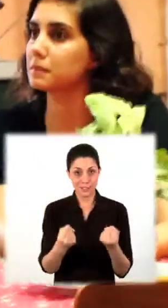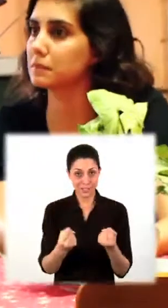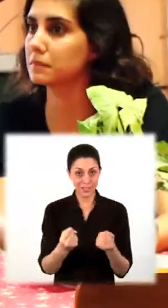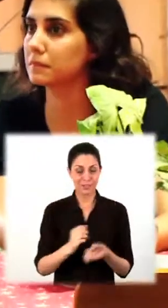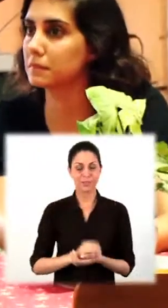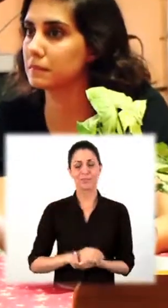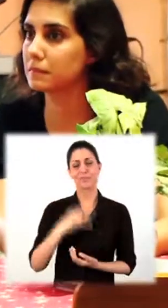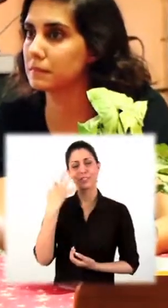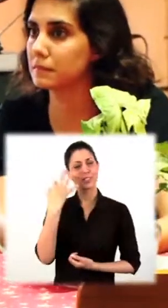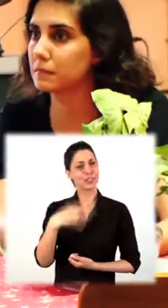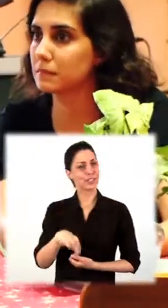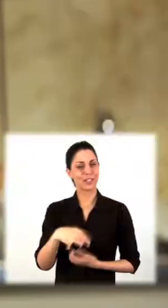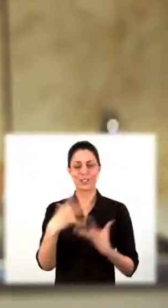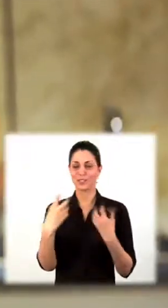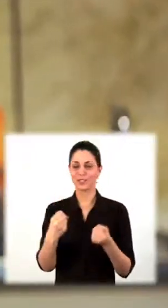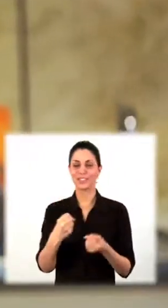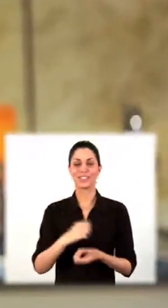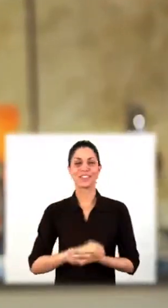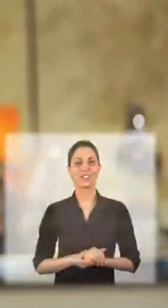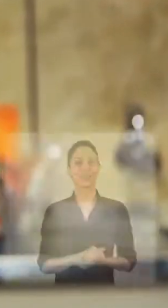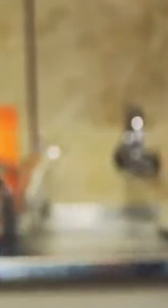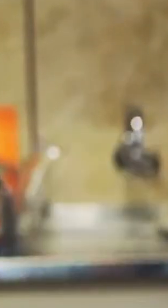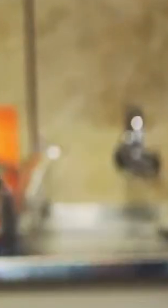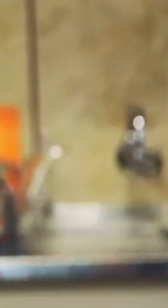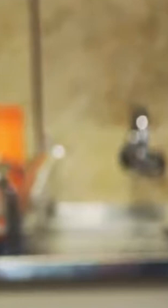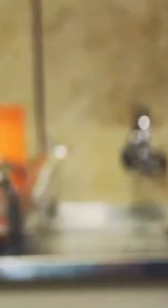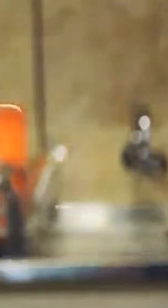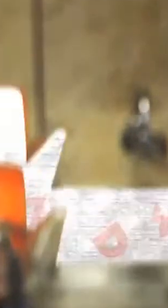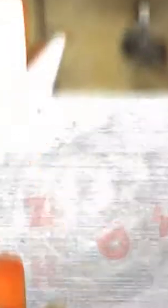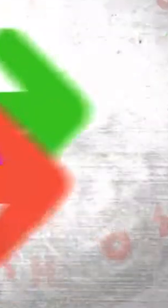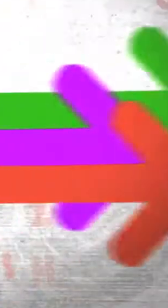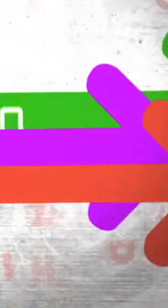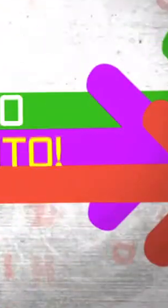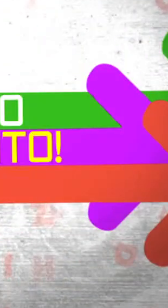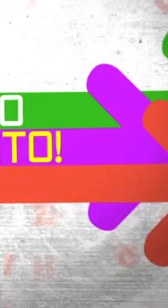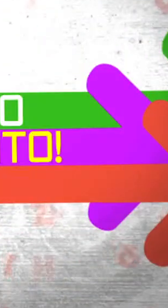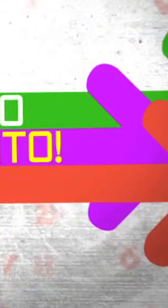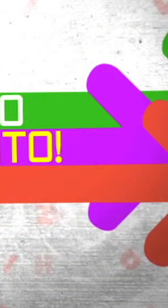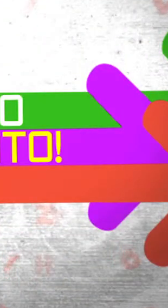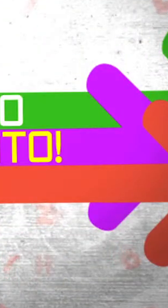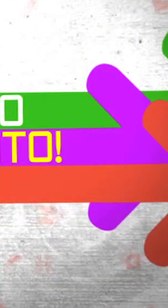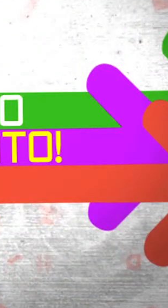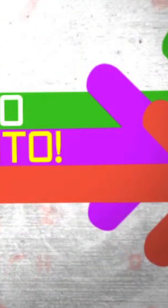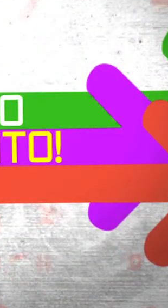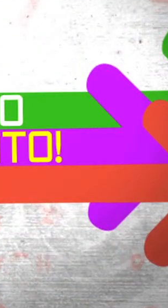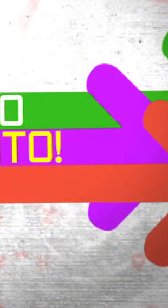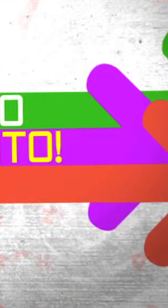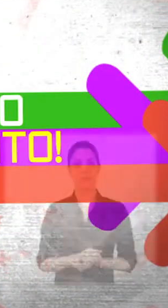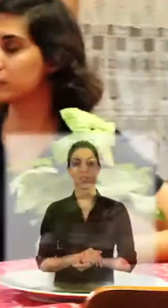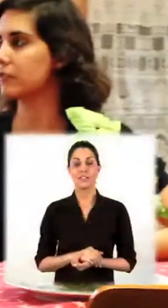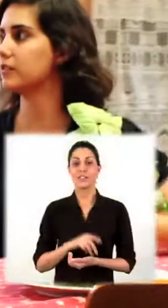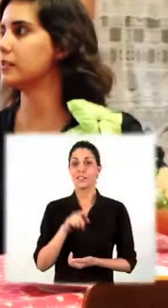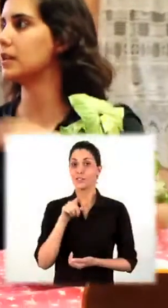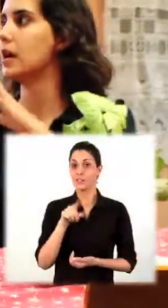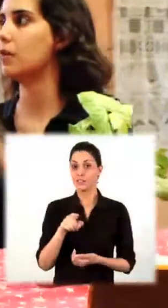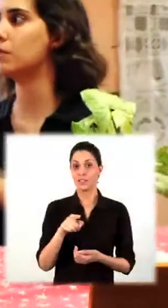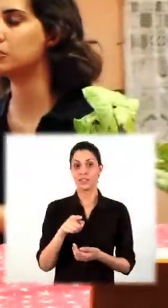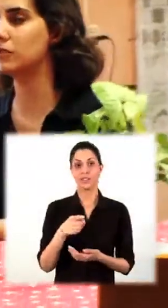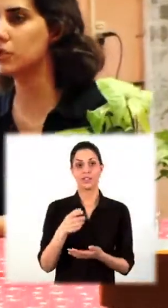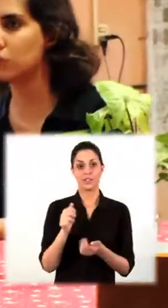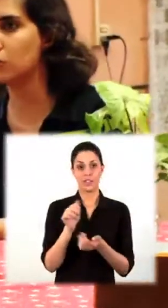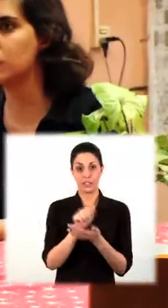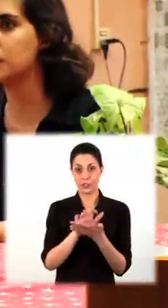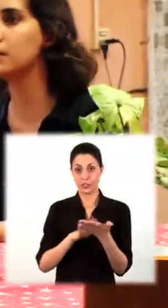você topa o desafio, Karen? Com certeza, desafio topado. Você vai fazer